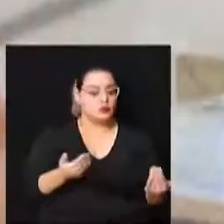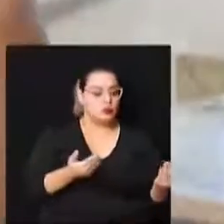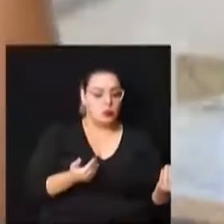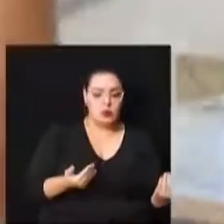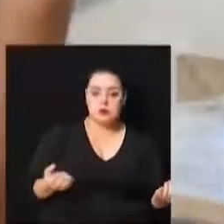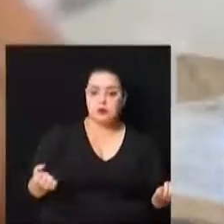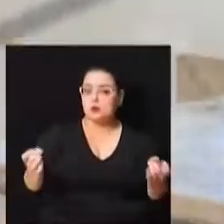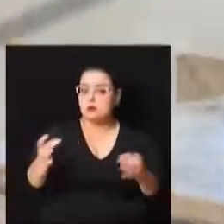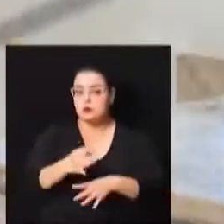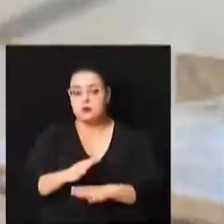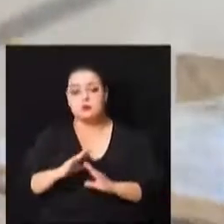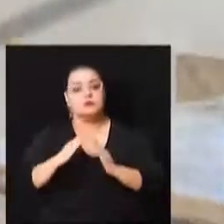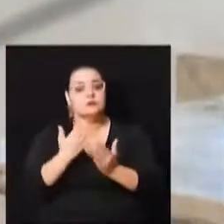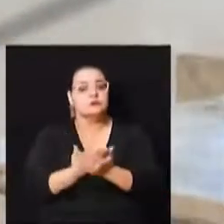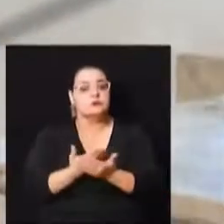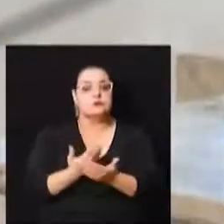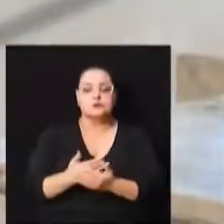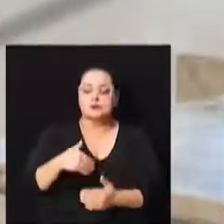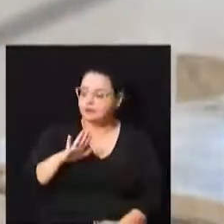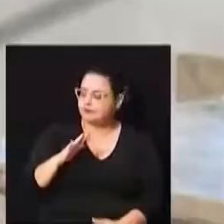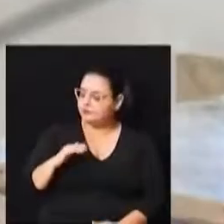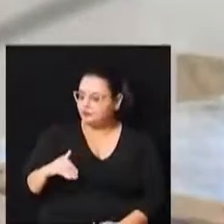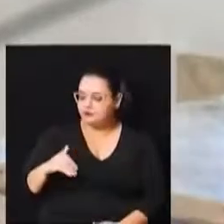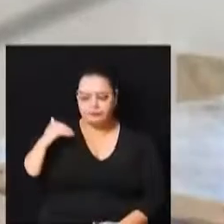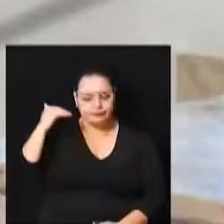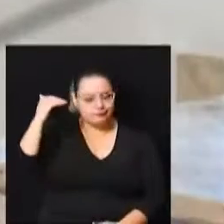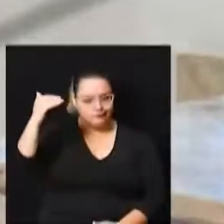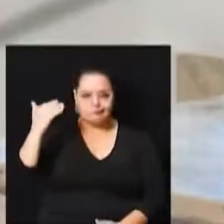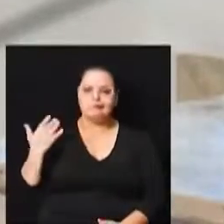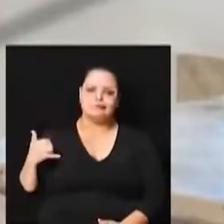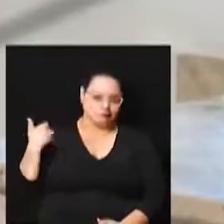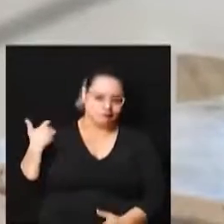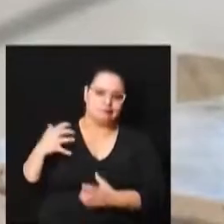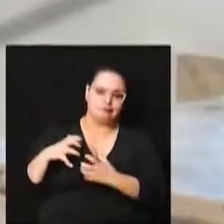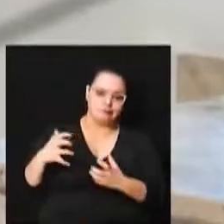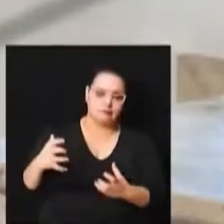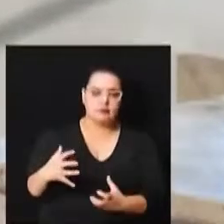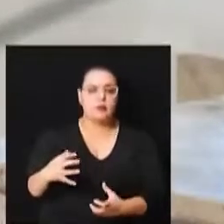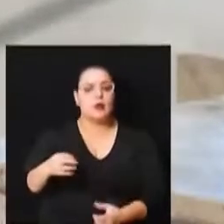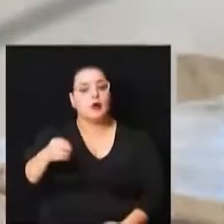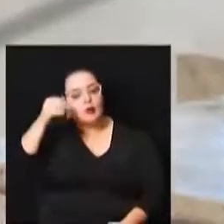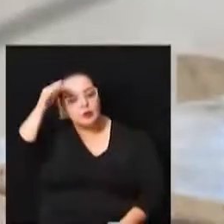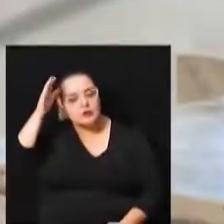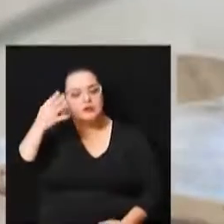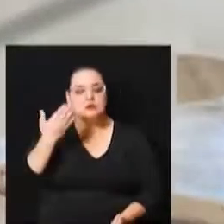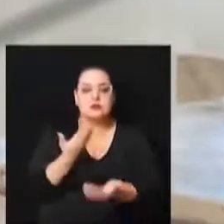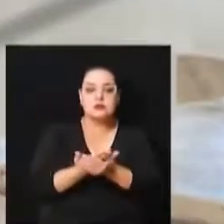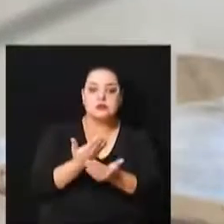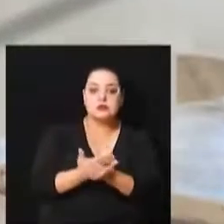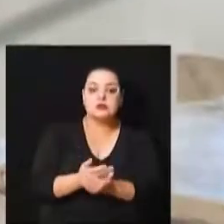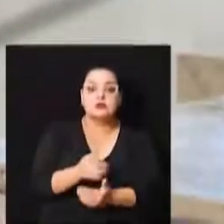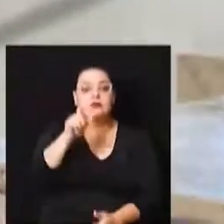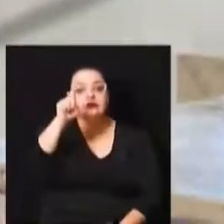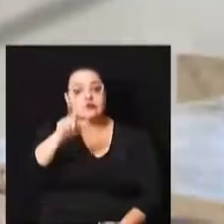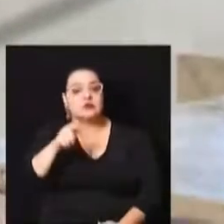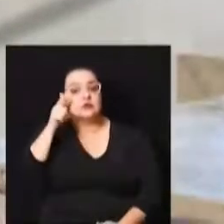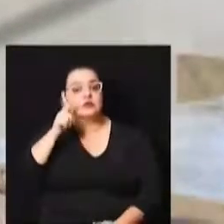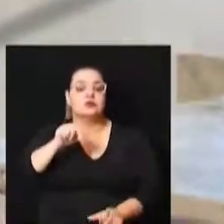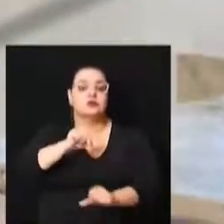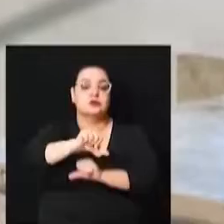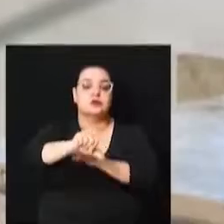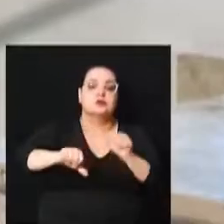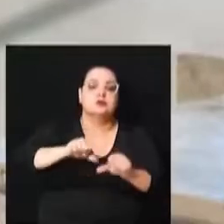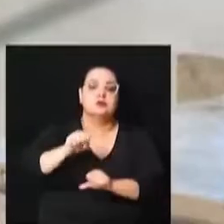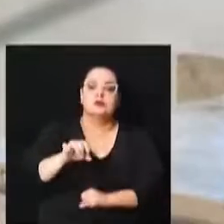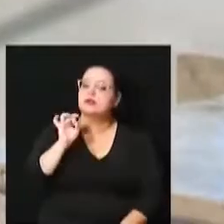os mais jovens, terminando a escola, até os mais velhos. Então, busque conhecimento, busque estudar para que você consiga